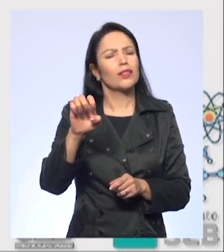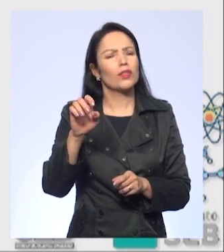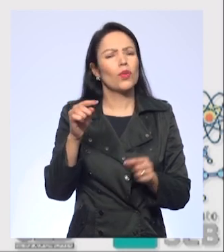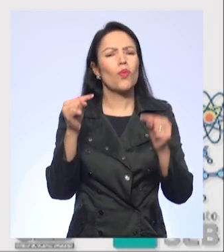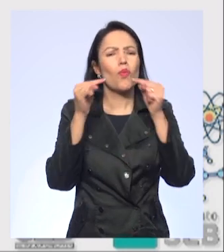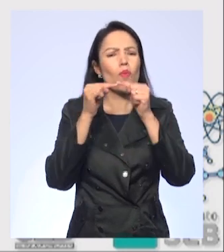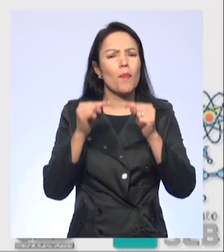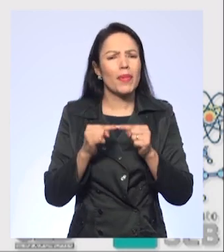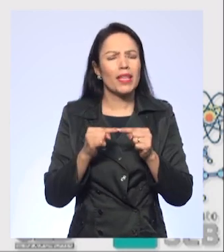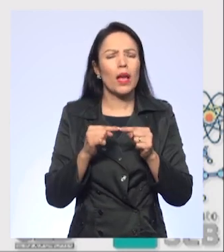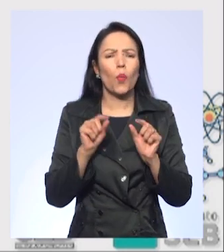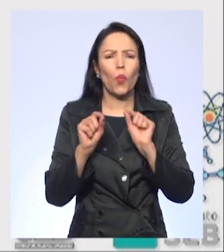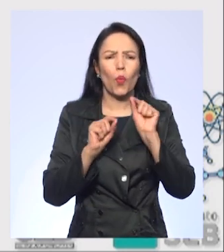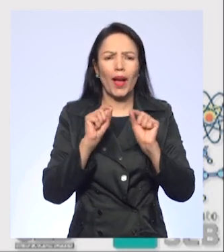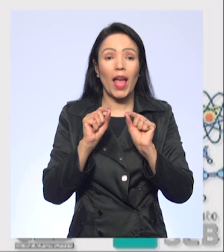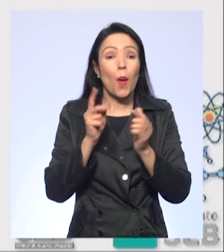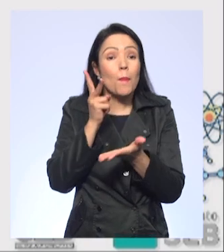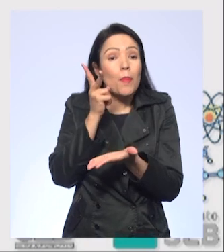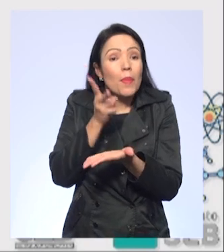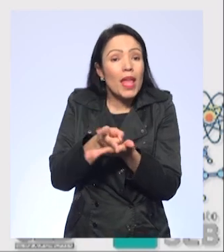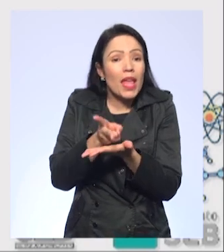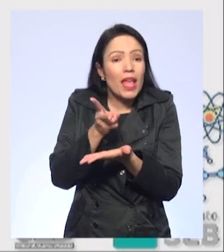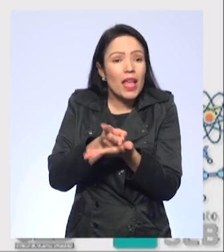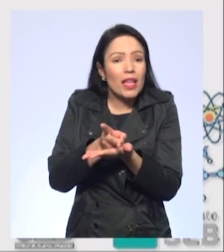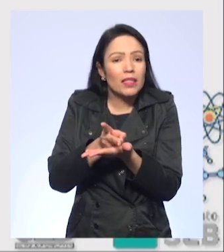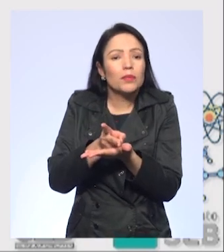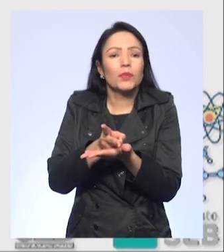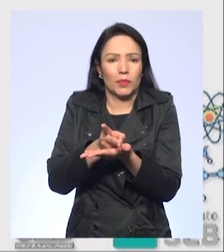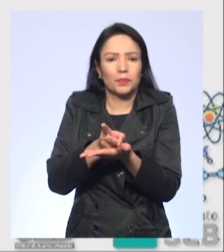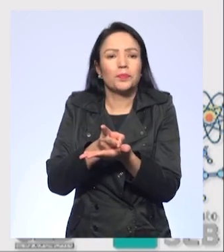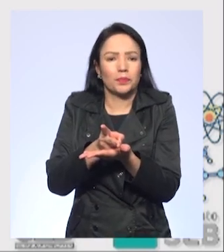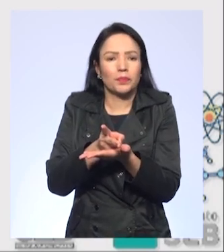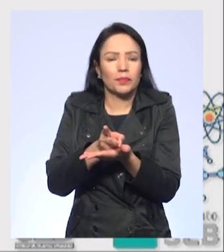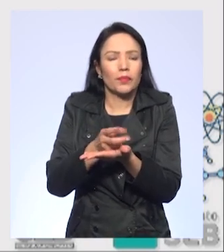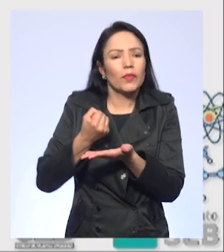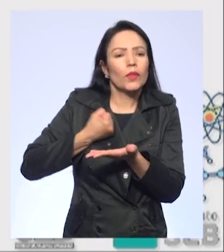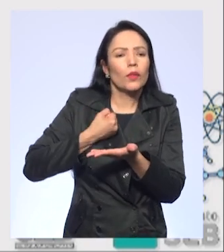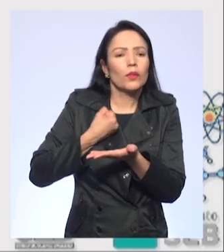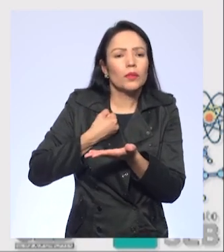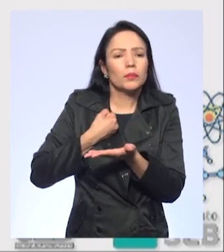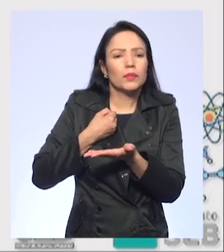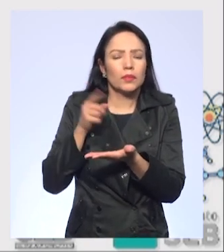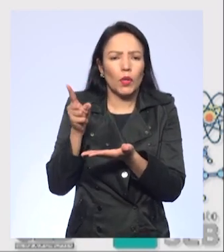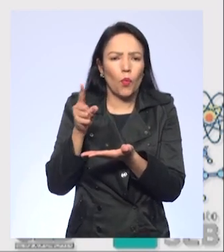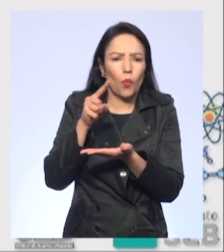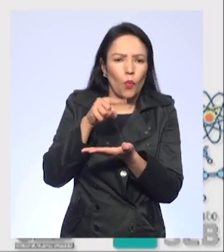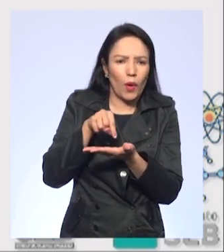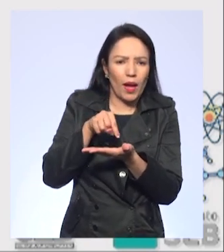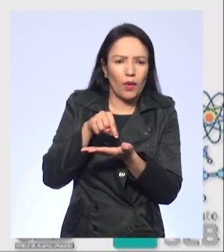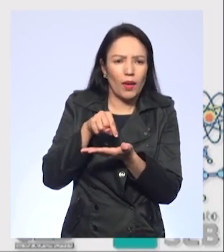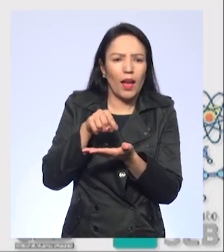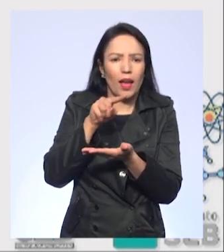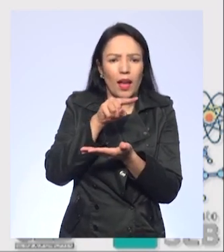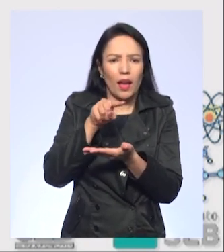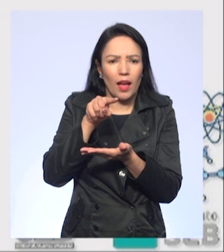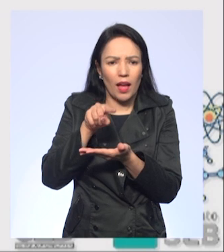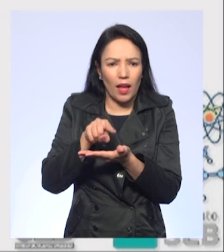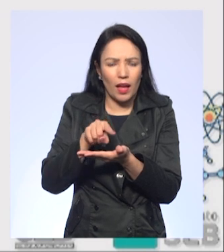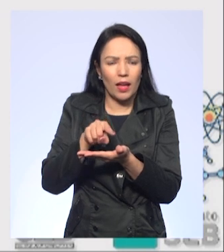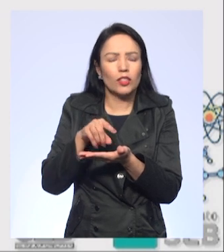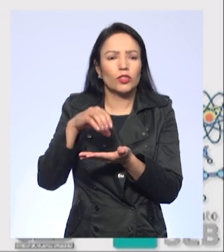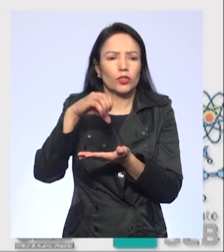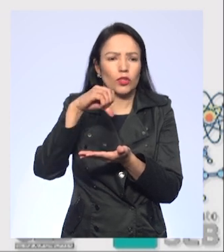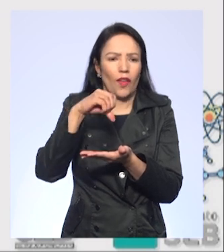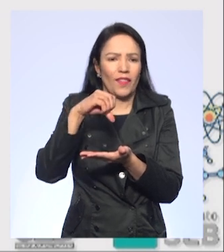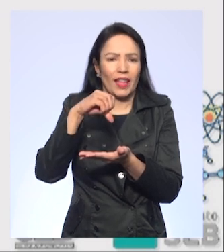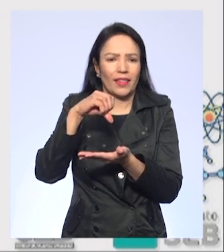tem vértice B' e vértice C', eles têm a mesma medida. Logo, os 2 triângulos destacados são